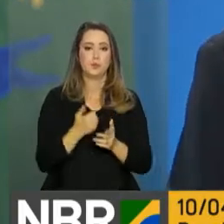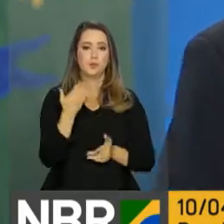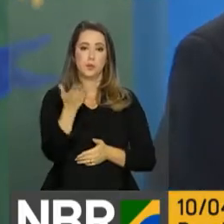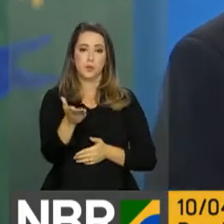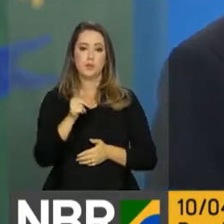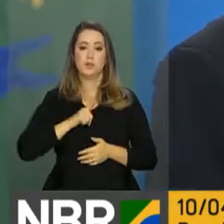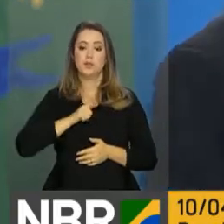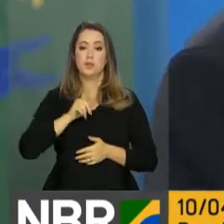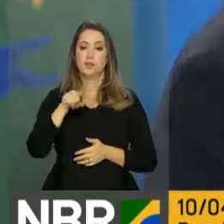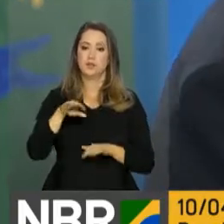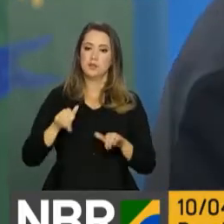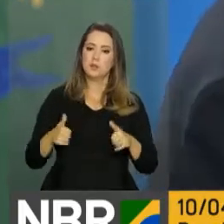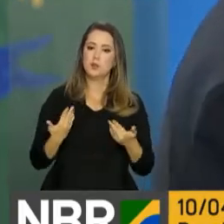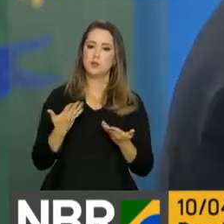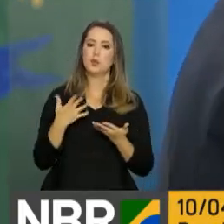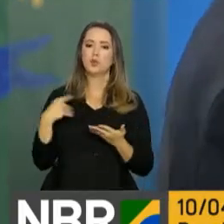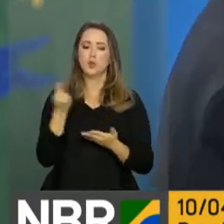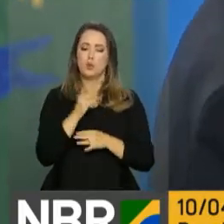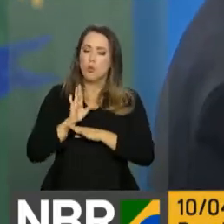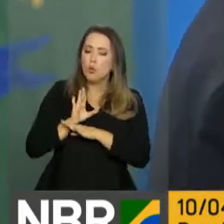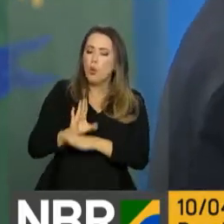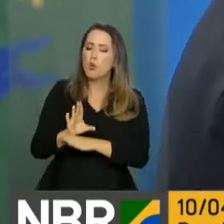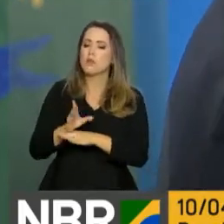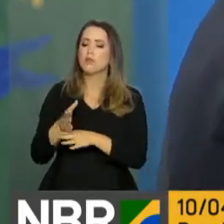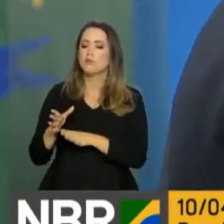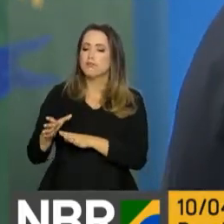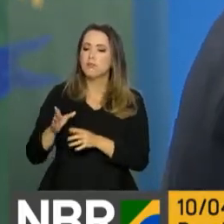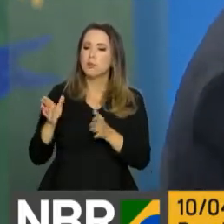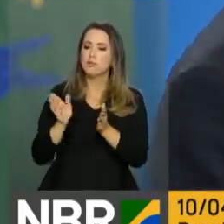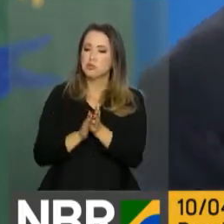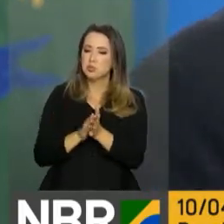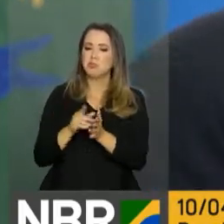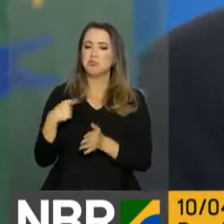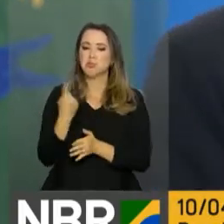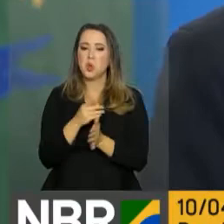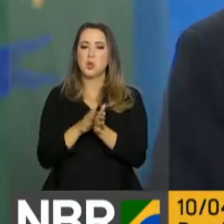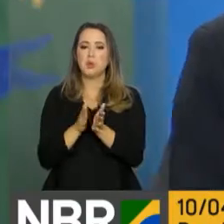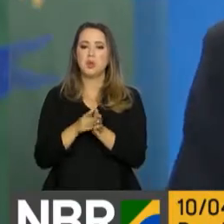Você tem, portanto, todo o nosso apoio e nosso aplauso.